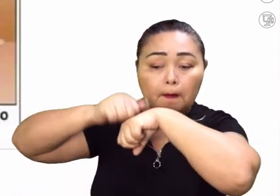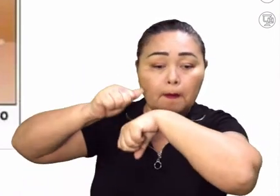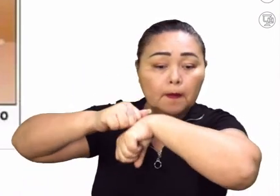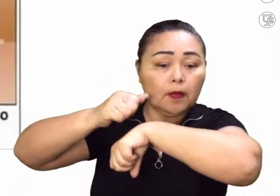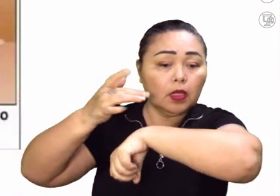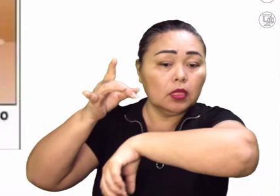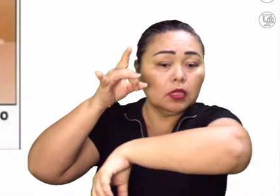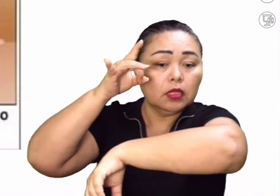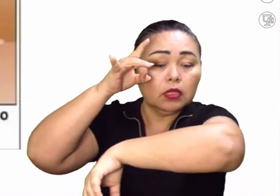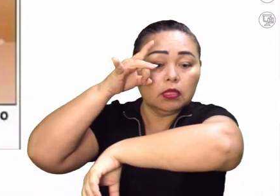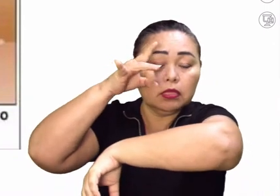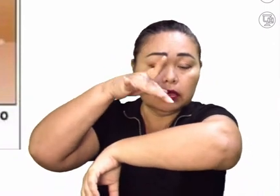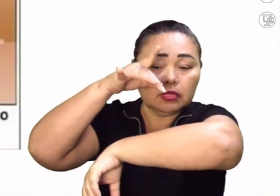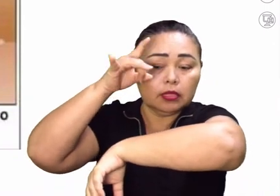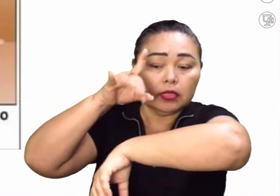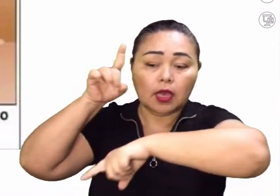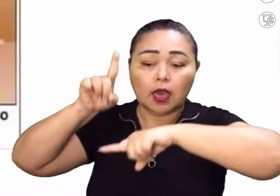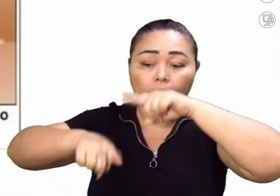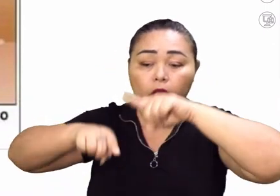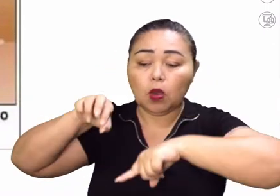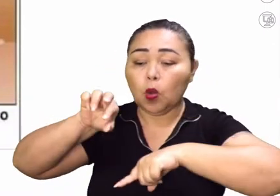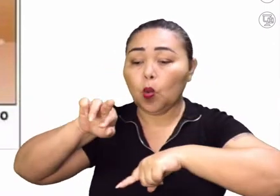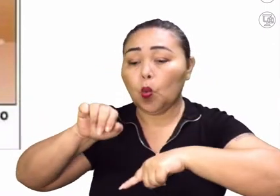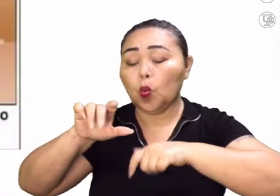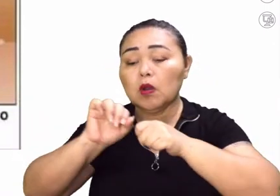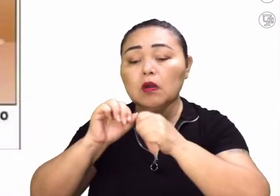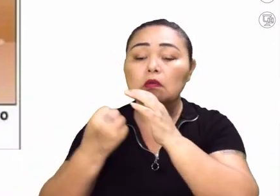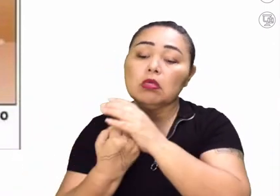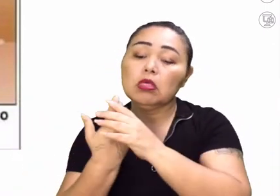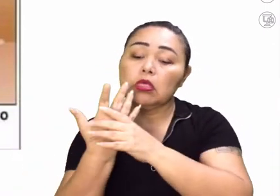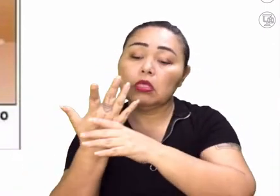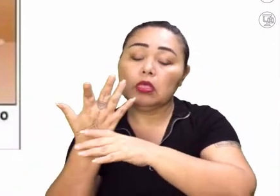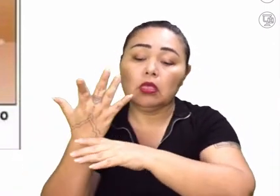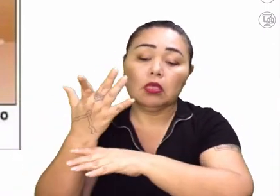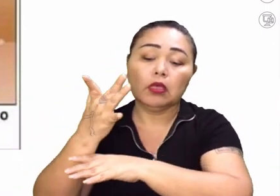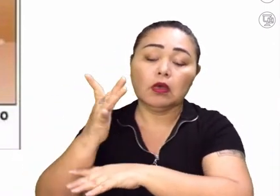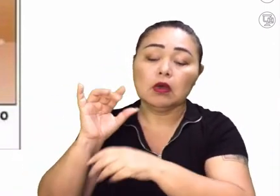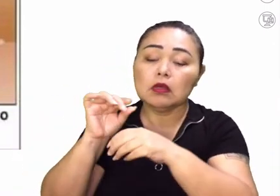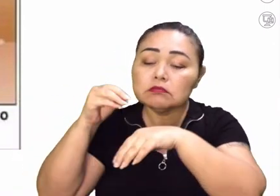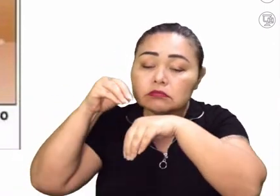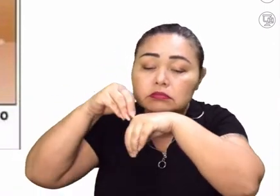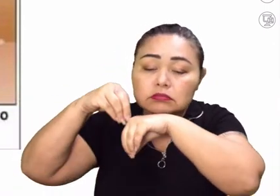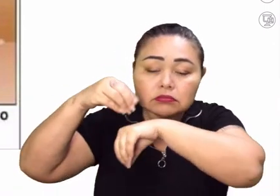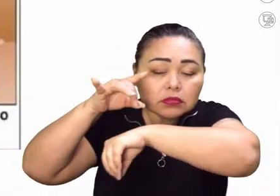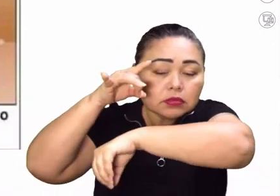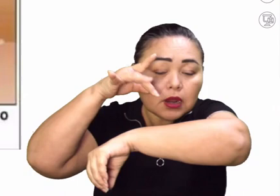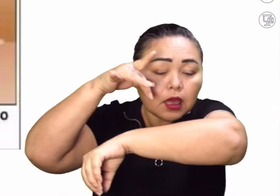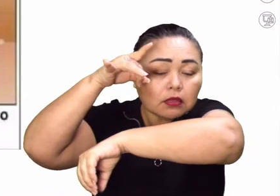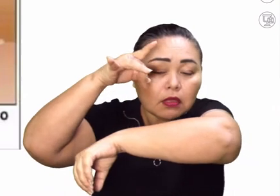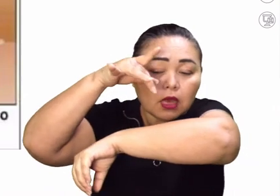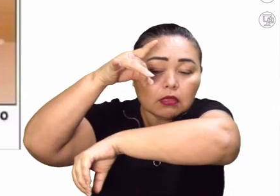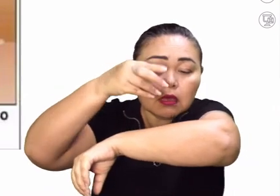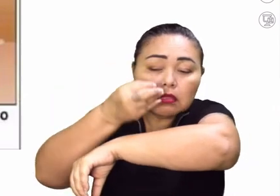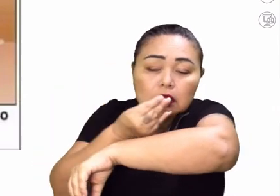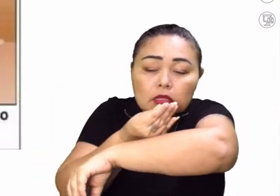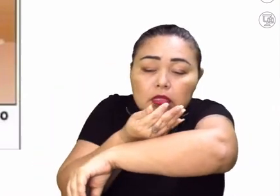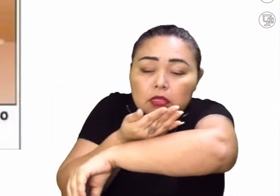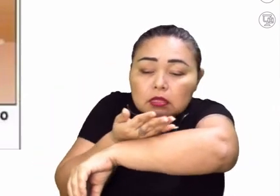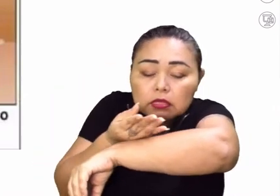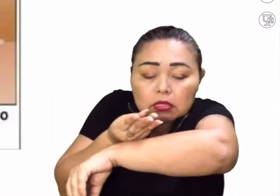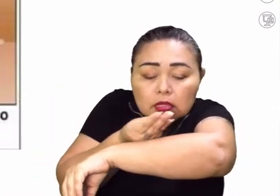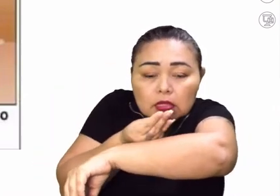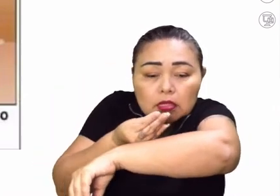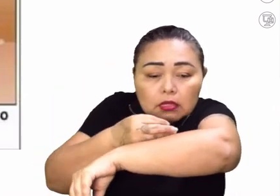ou seja essa matéria orgânica pode ser plantas pode ser microorganismo que vai decompondo